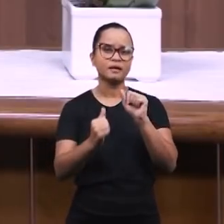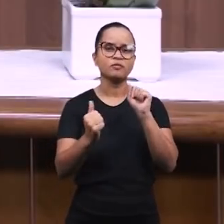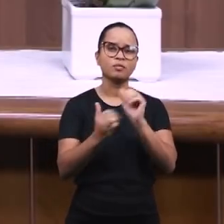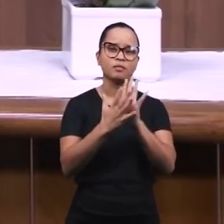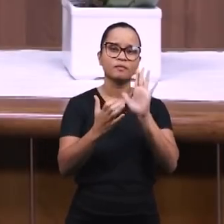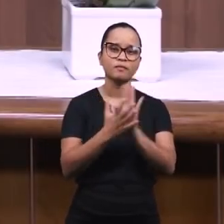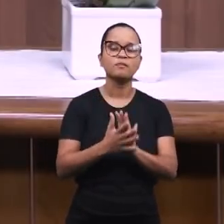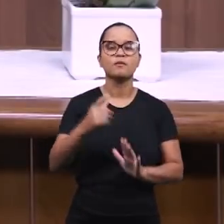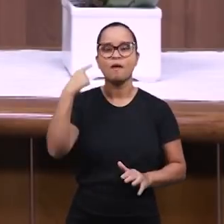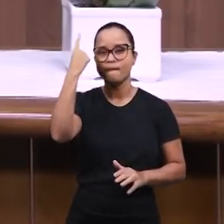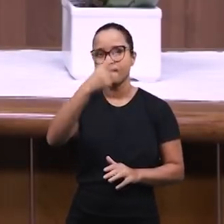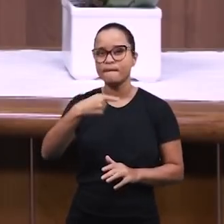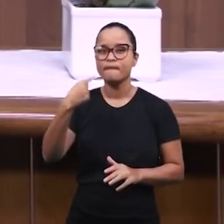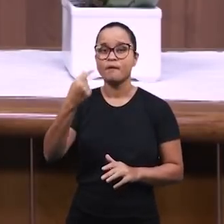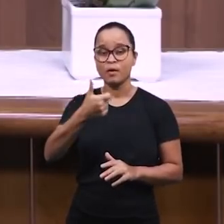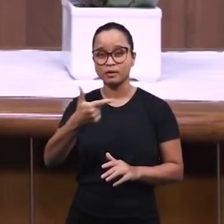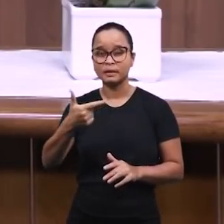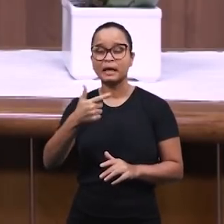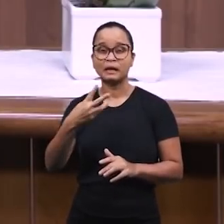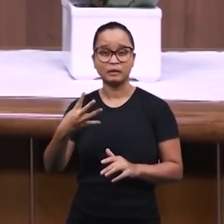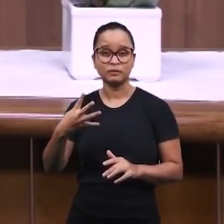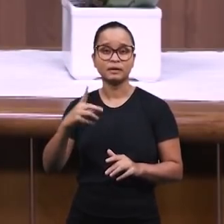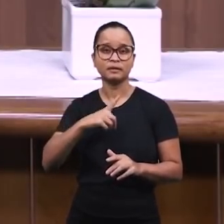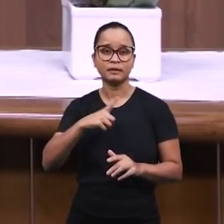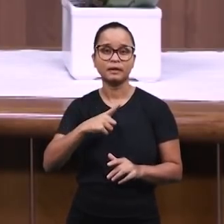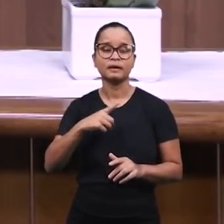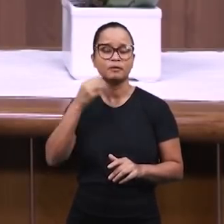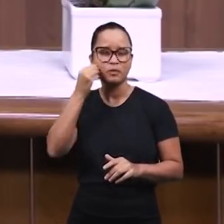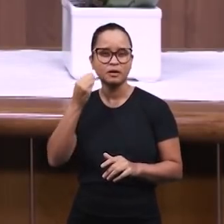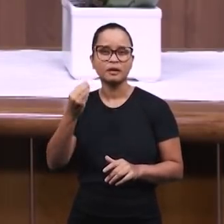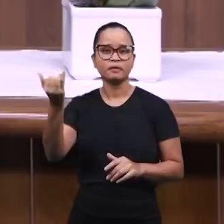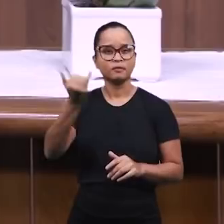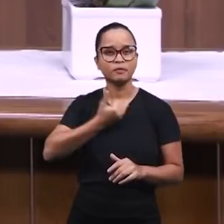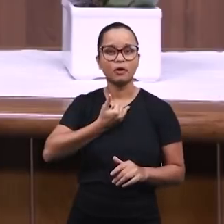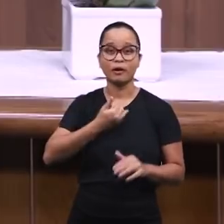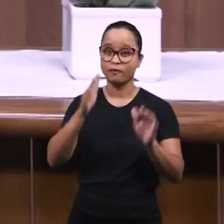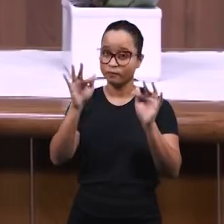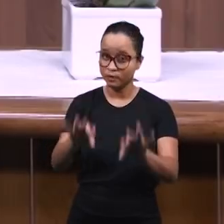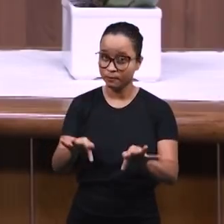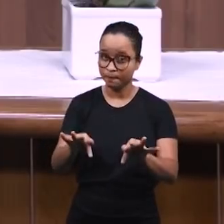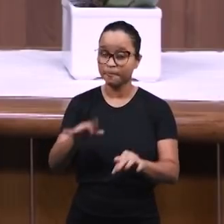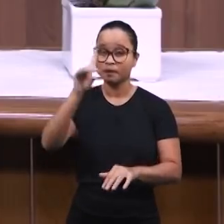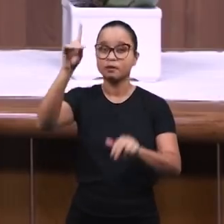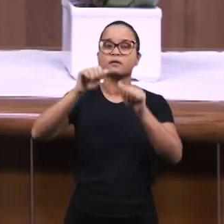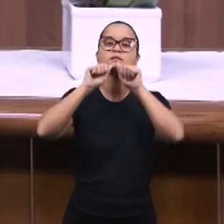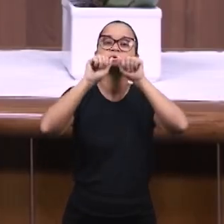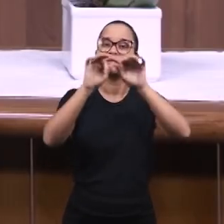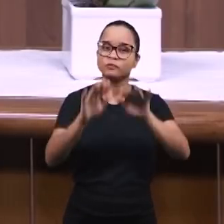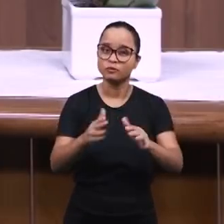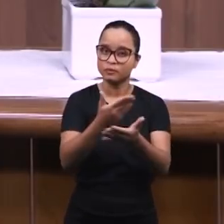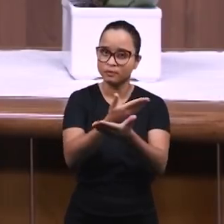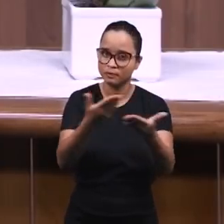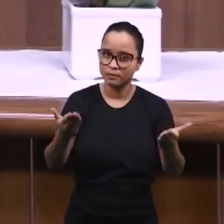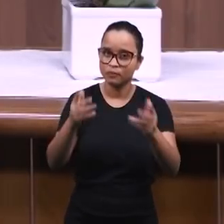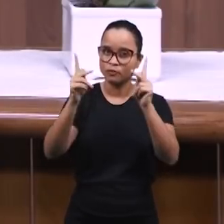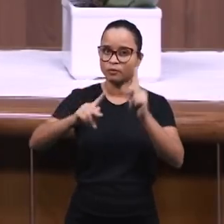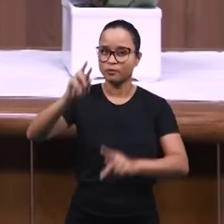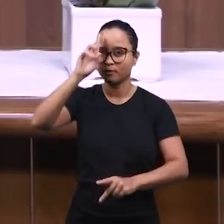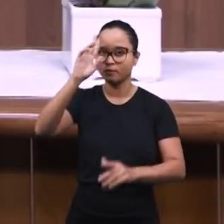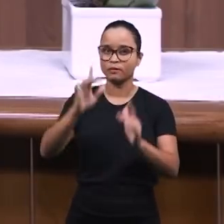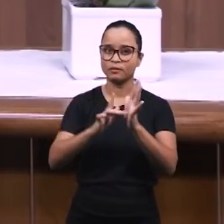pessoas que assistem à rádio têm nos relatado. Assim estamos chegando ao final desta transmissão. Que Deus abençoe